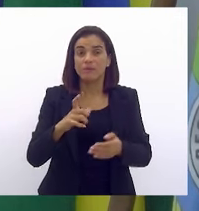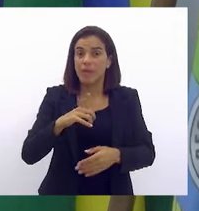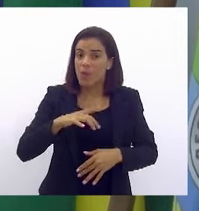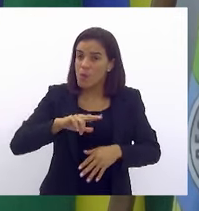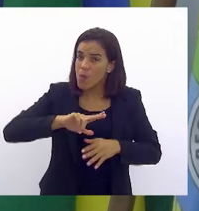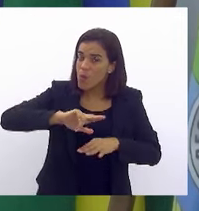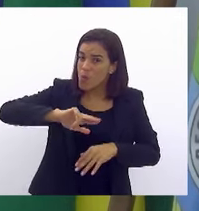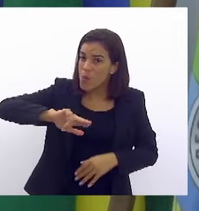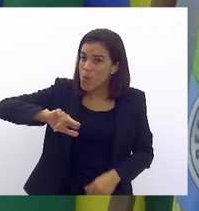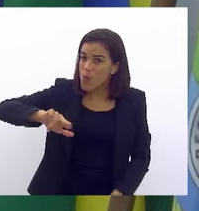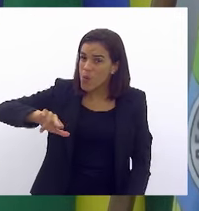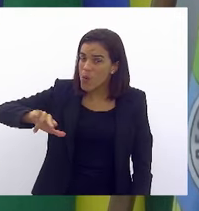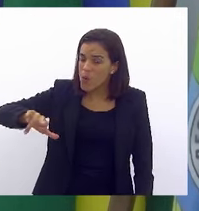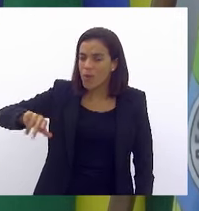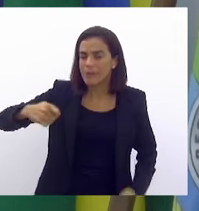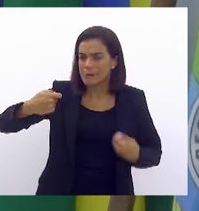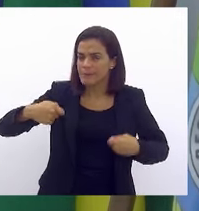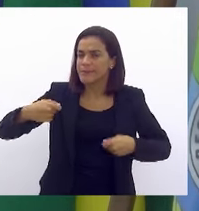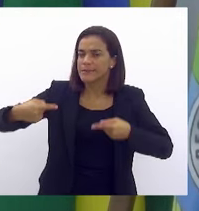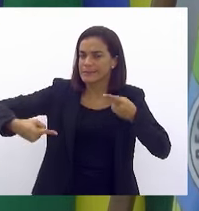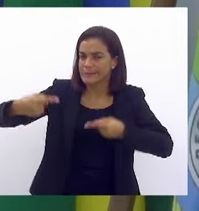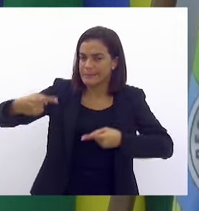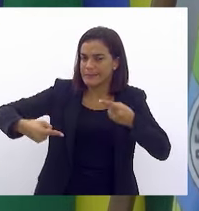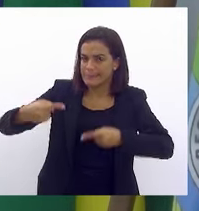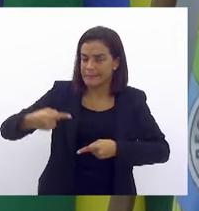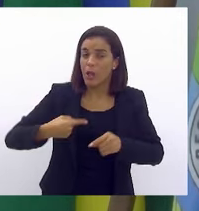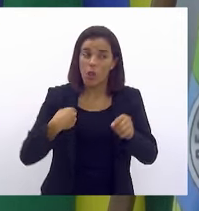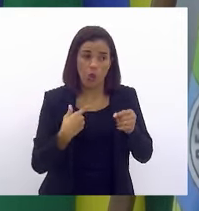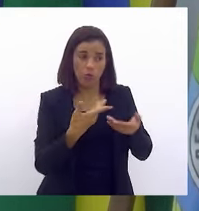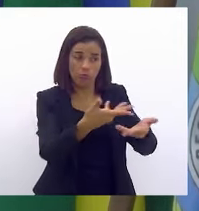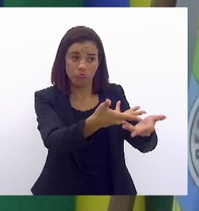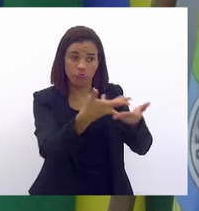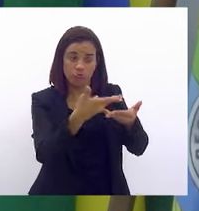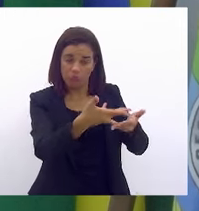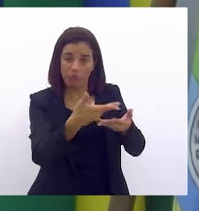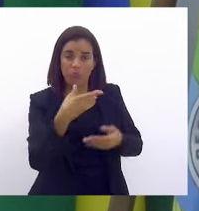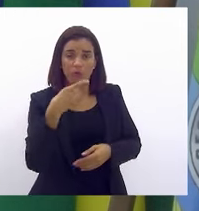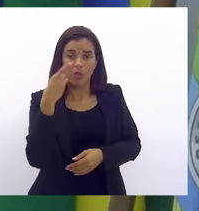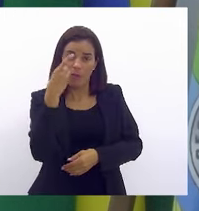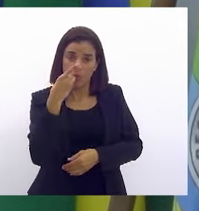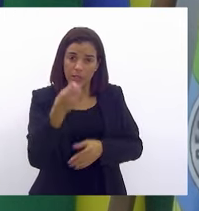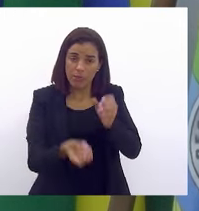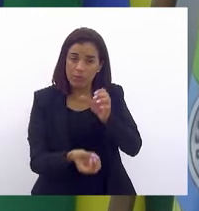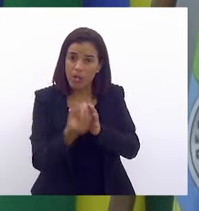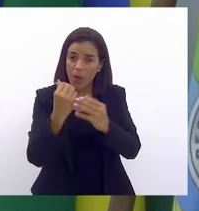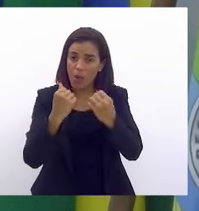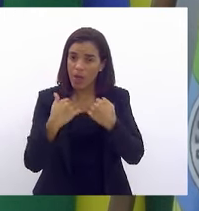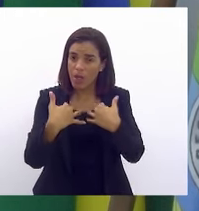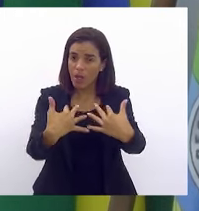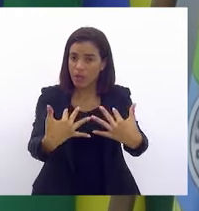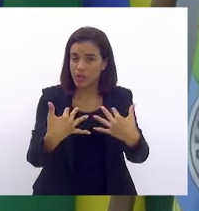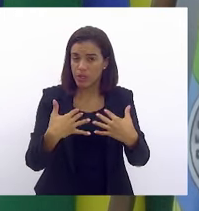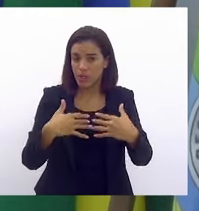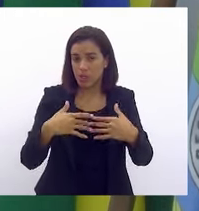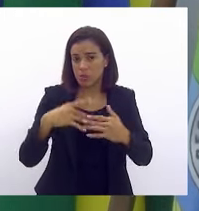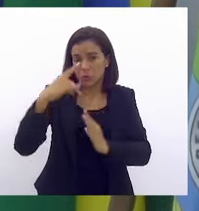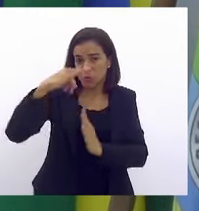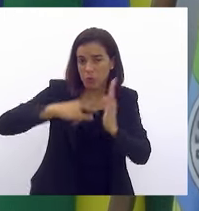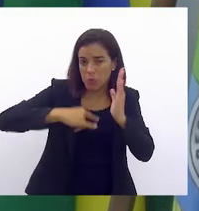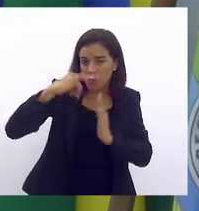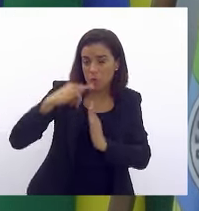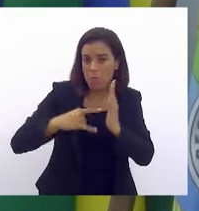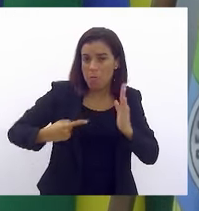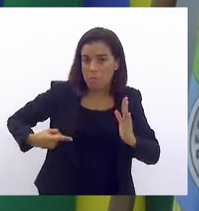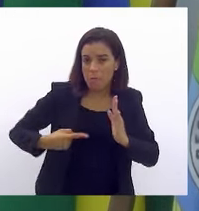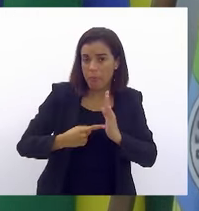coisa a debater sobre isso aí. Inclusive, eu proponho, deputado, até fazer uma audiência aqui em Maricá, um plebiscito, não sei, porque é um tema que